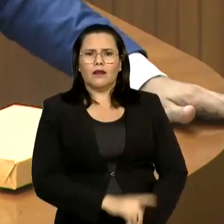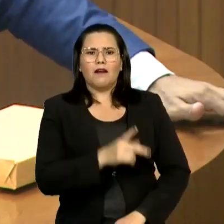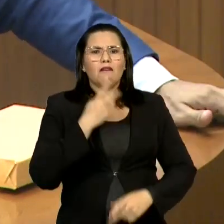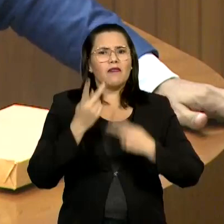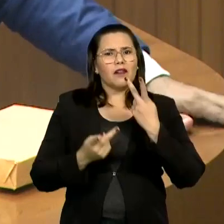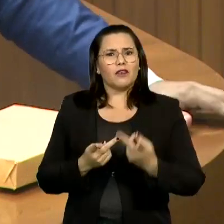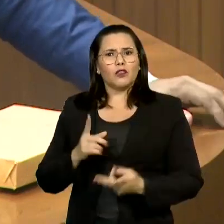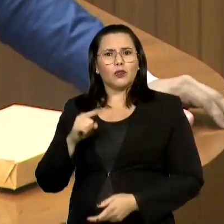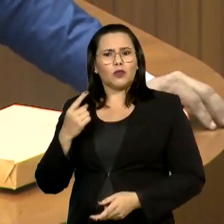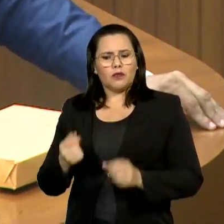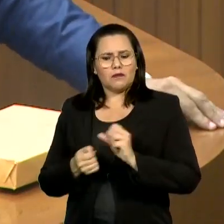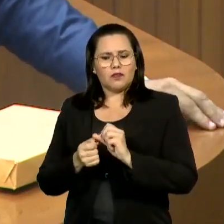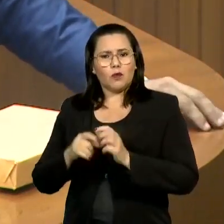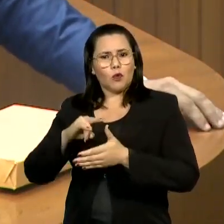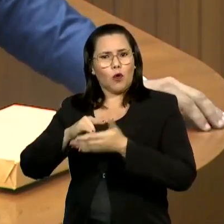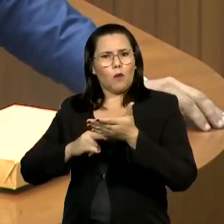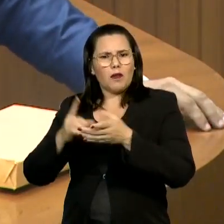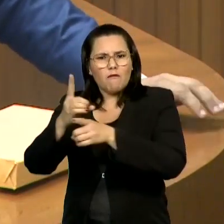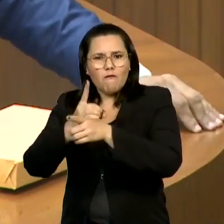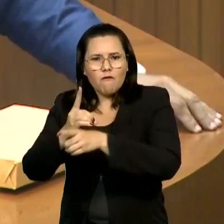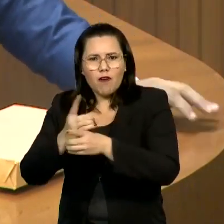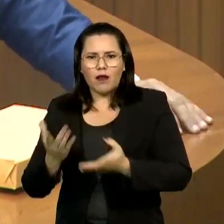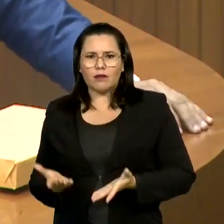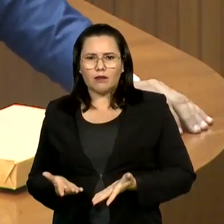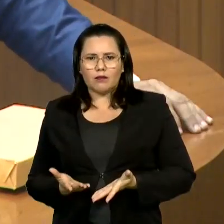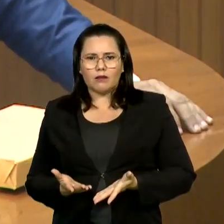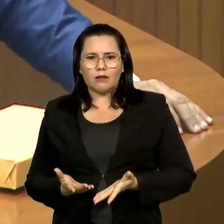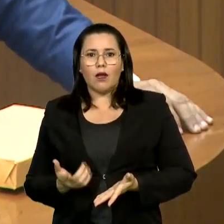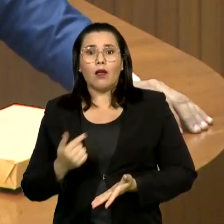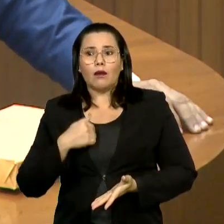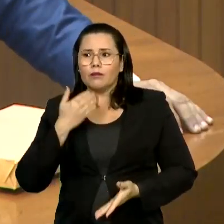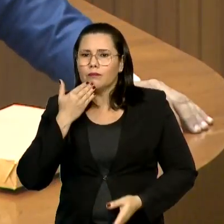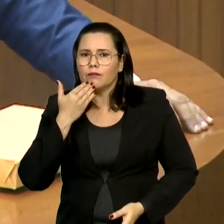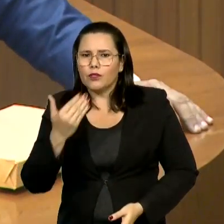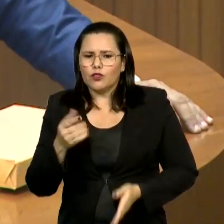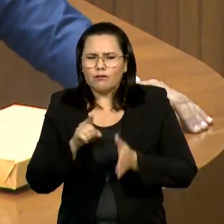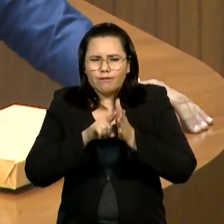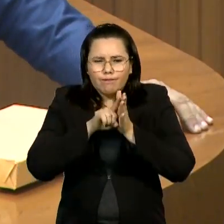documento. Solicitamos a auditoria